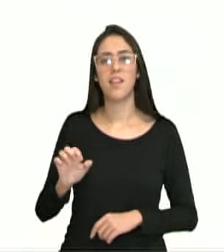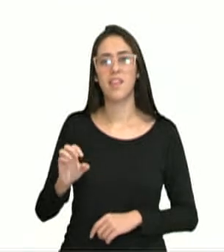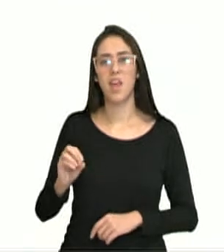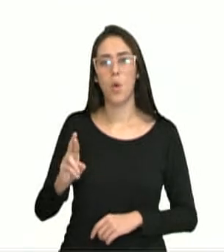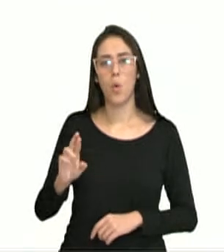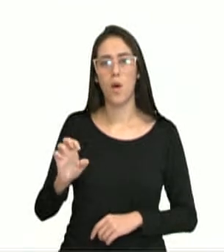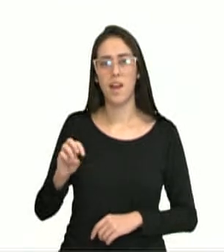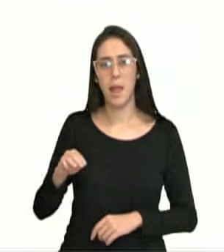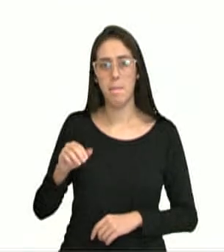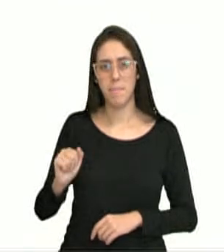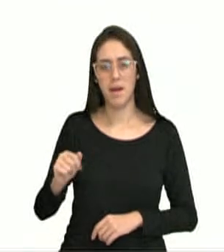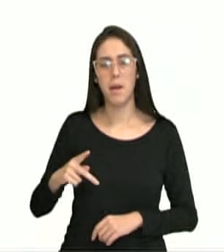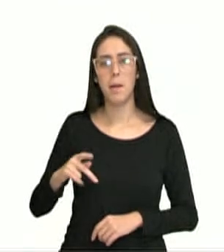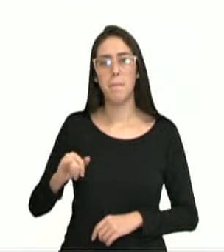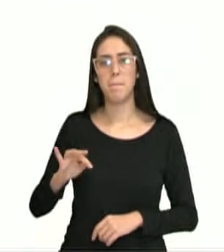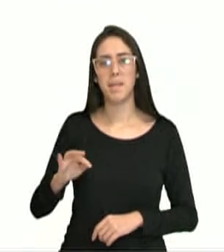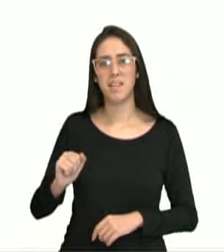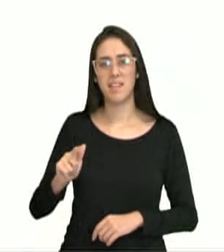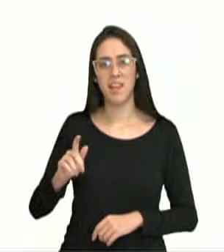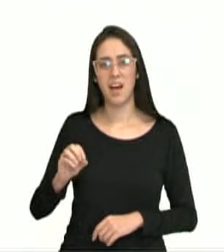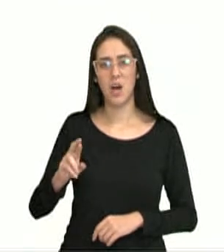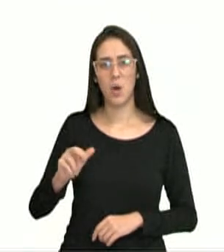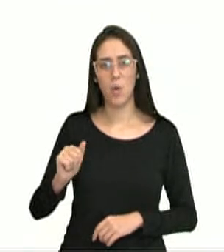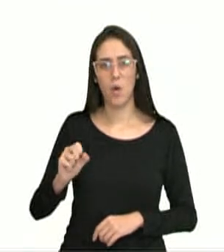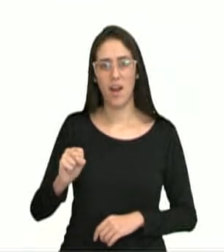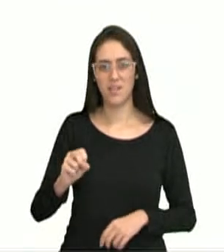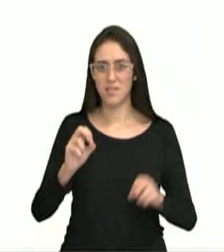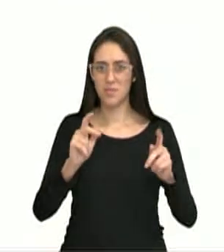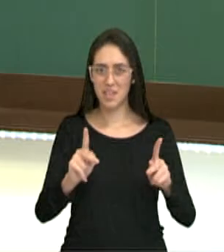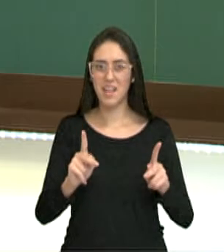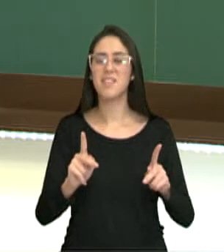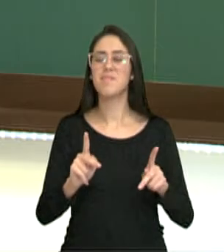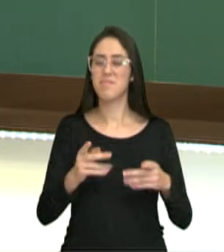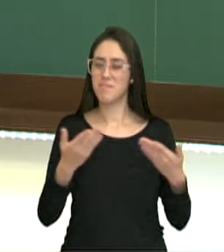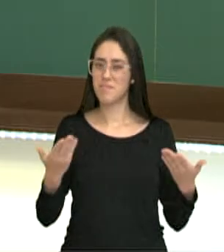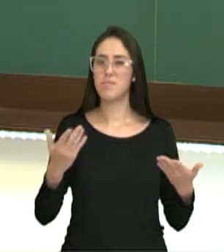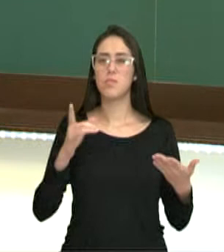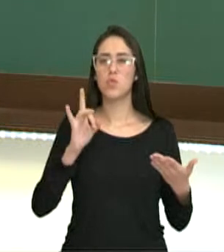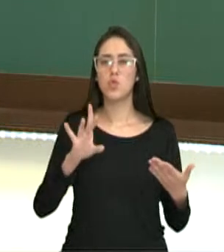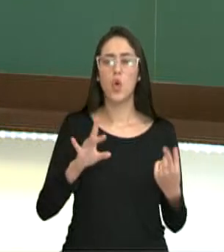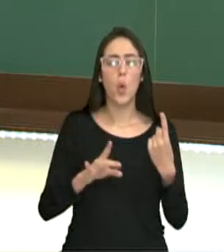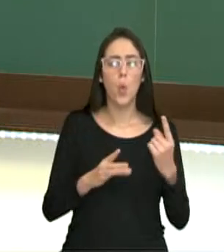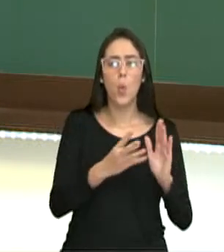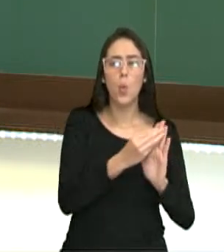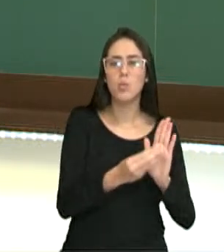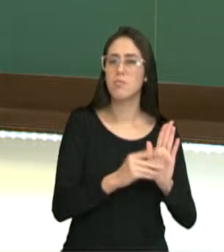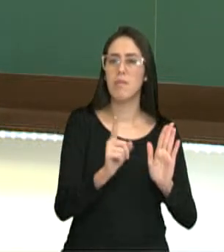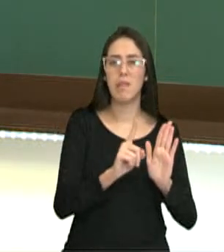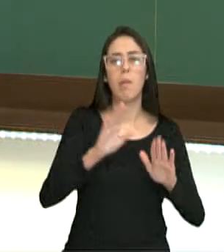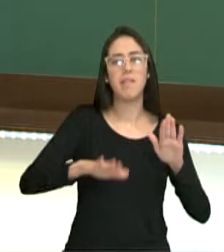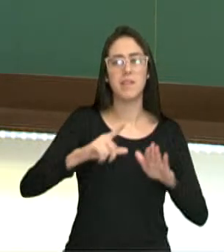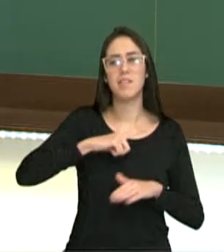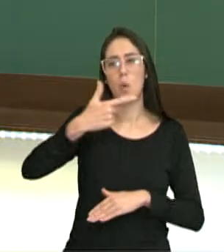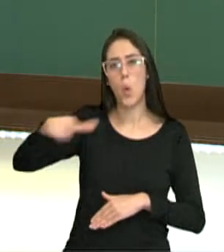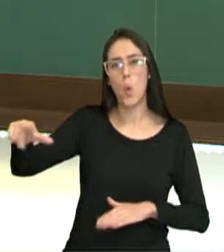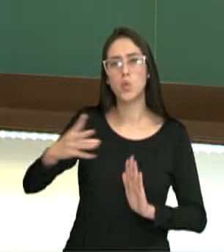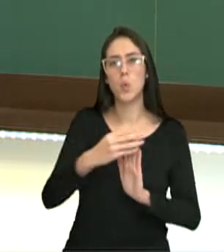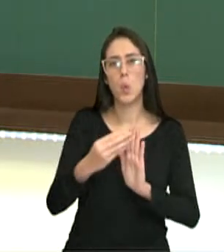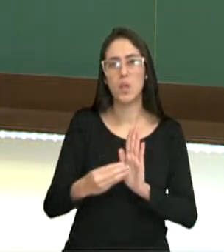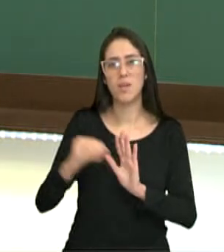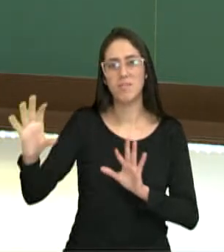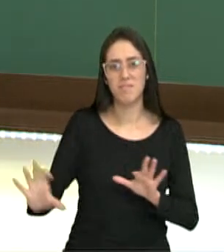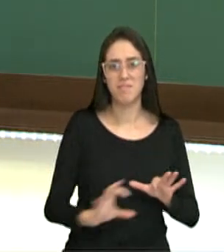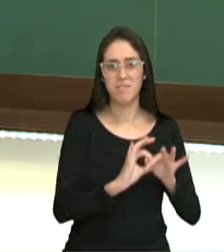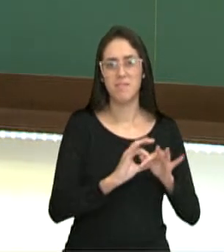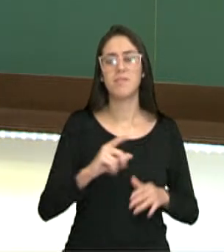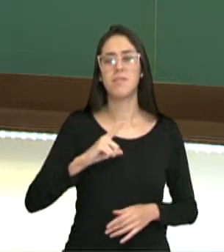a matemática nunca fica isolada, tá, gente? Daqui a pouco a gente vai precisar de algum conteúdo que nós vimos anteriormente. Então, nós vamos aplicar o